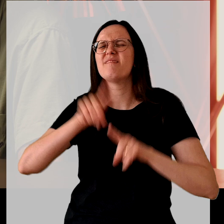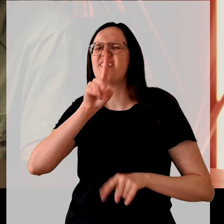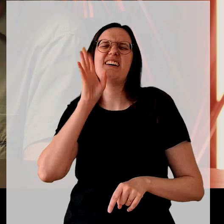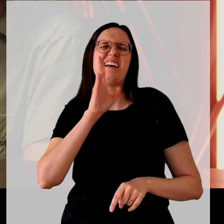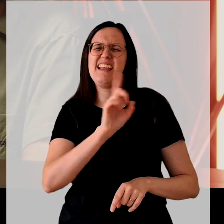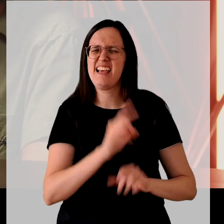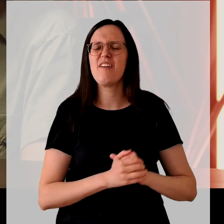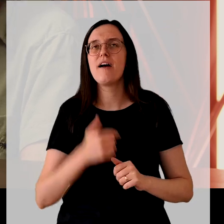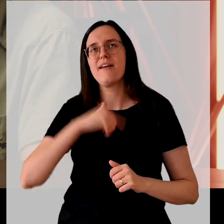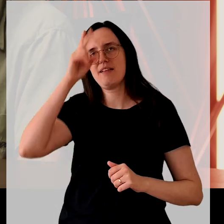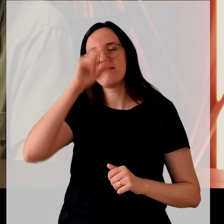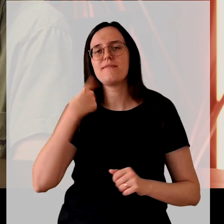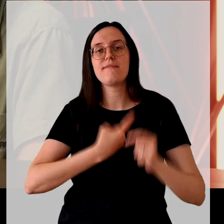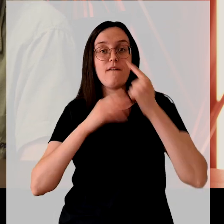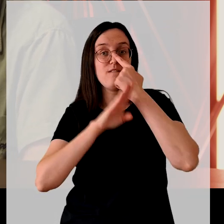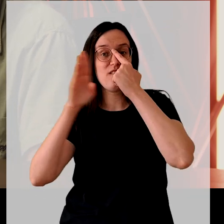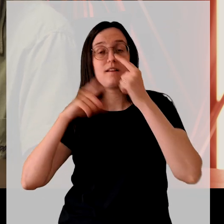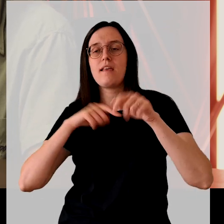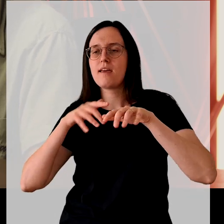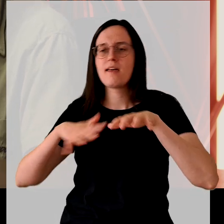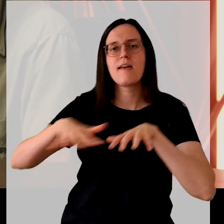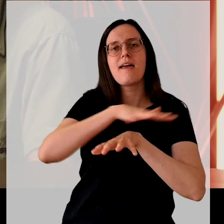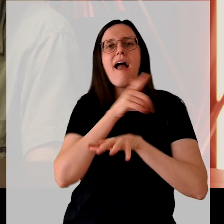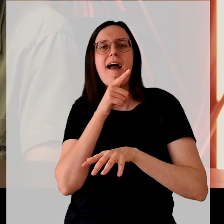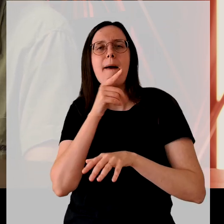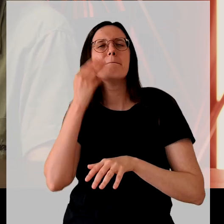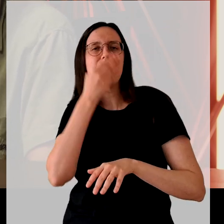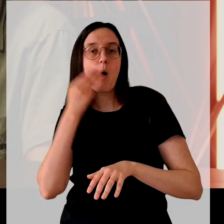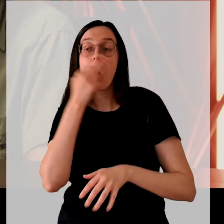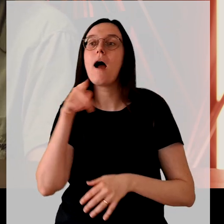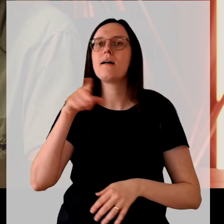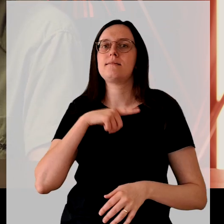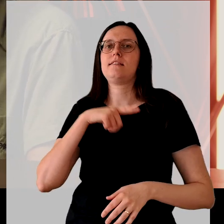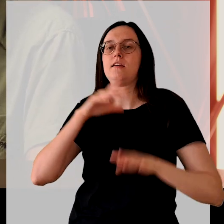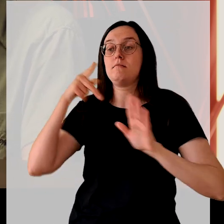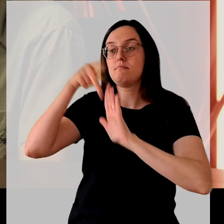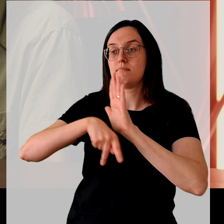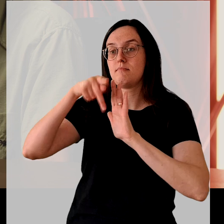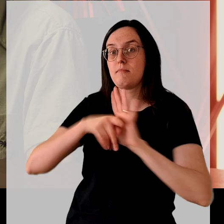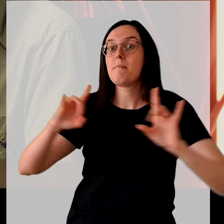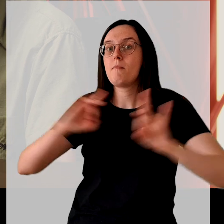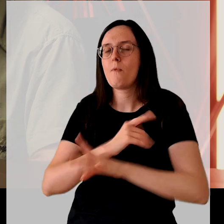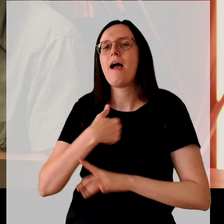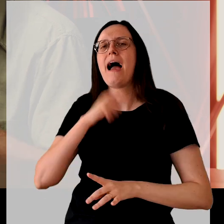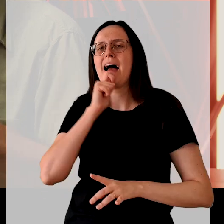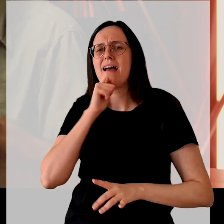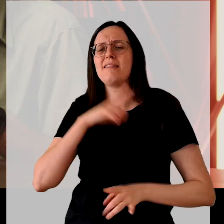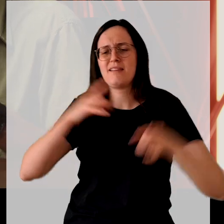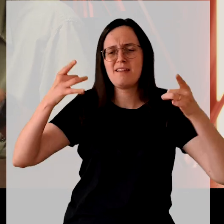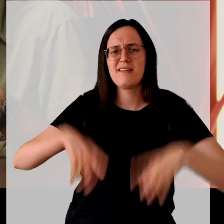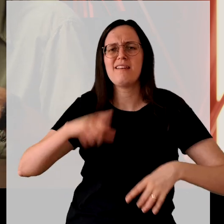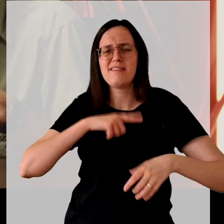na praia, mas não é legal gravar na praia. Eu lembro quando a gente foi gravar na Ilha do Mel, cara. E, tinha acabado o projeto já e eu ainda tinha